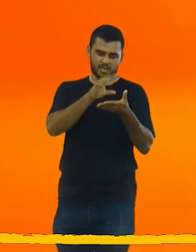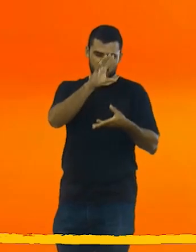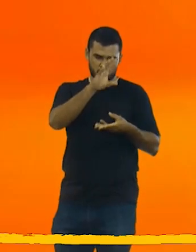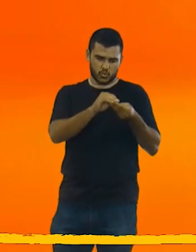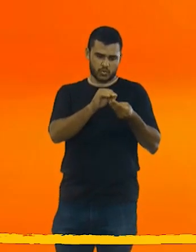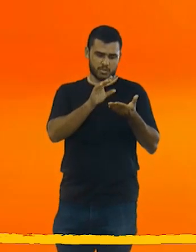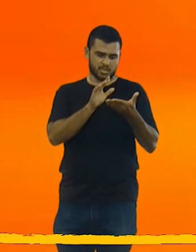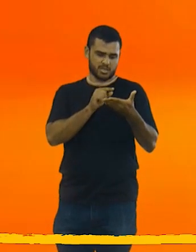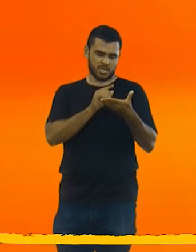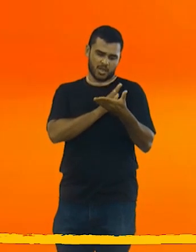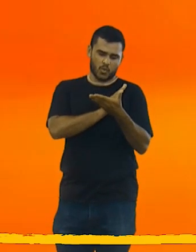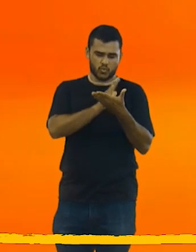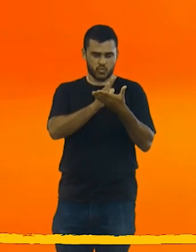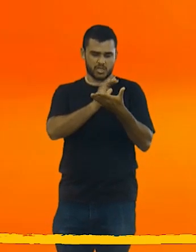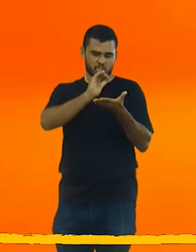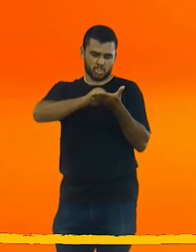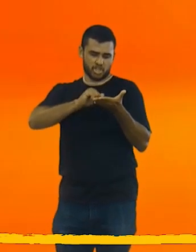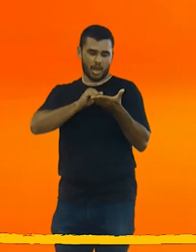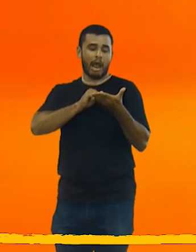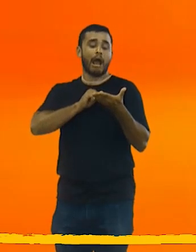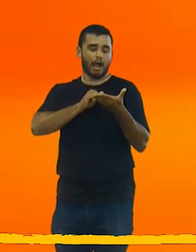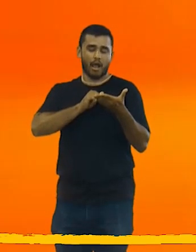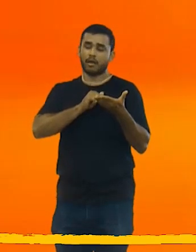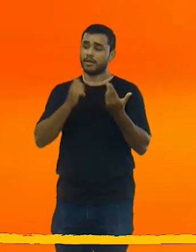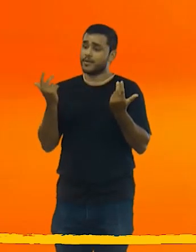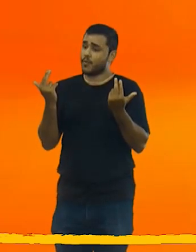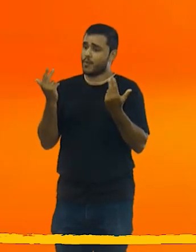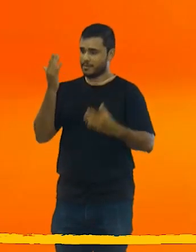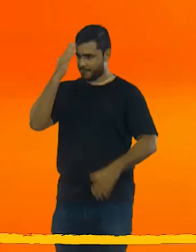em catar feijão, João